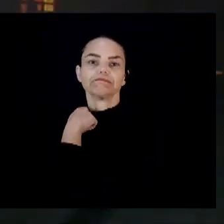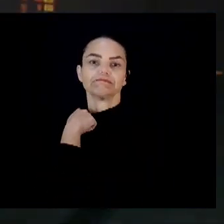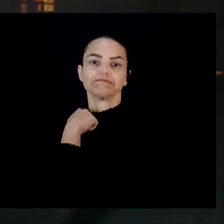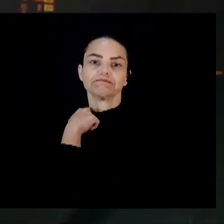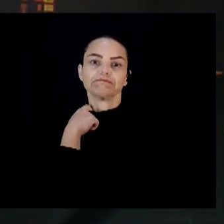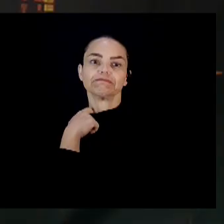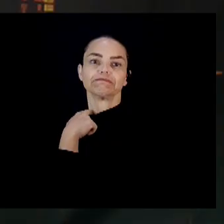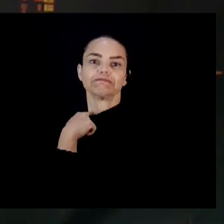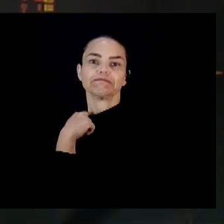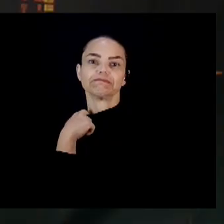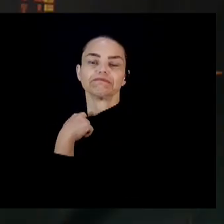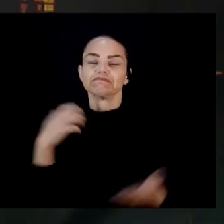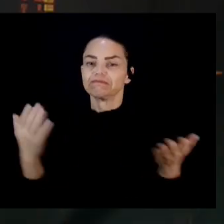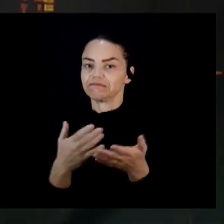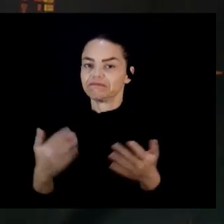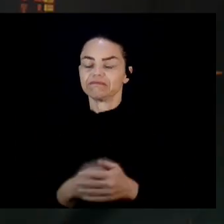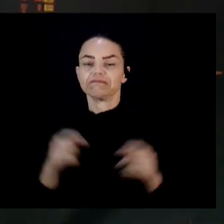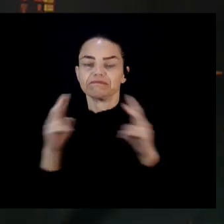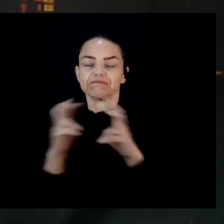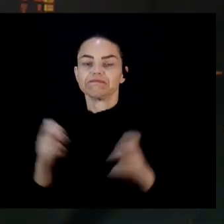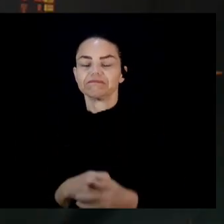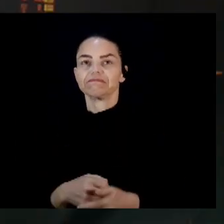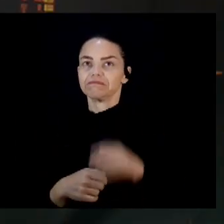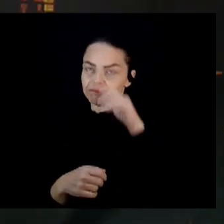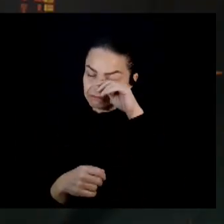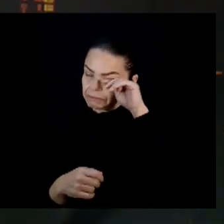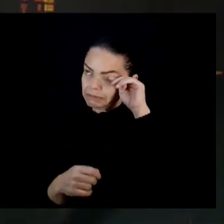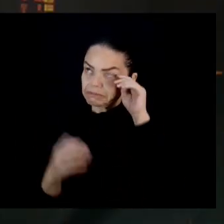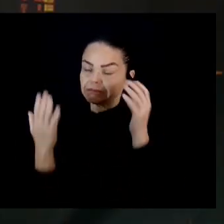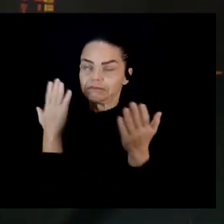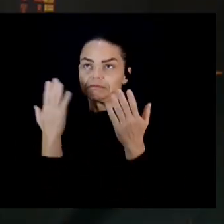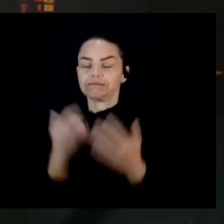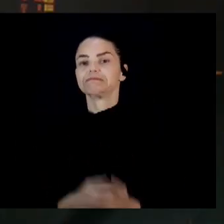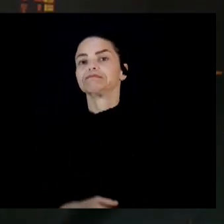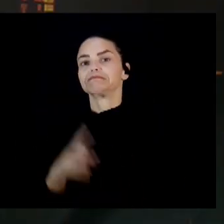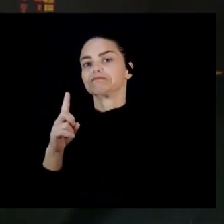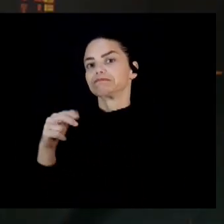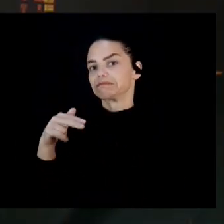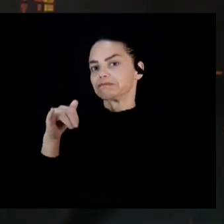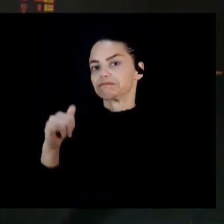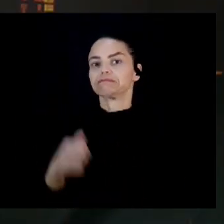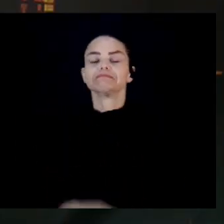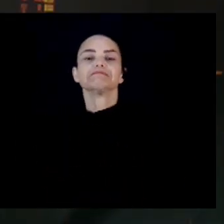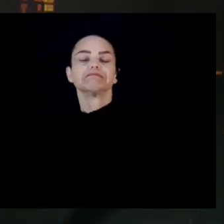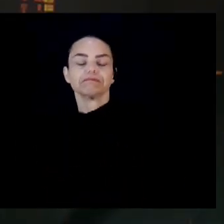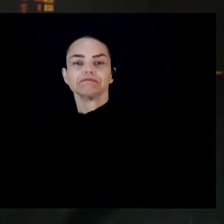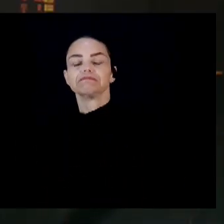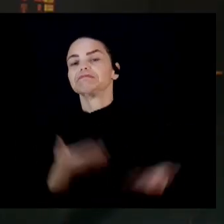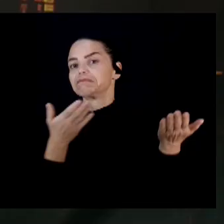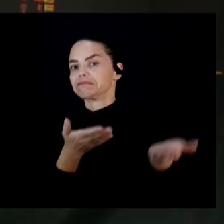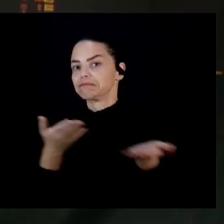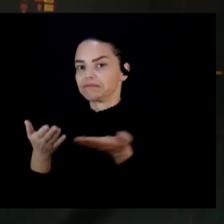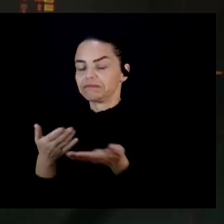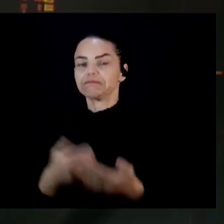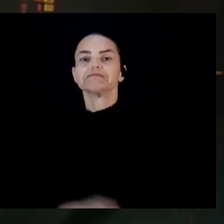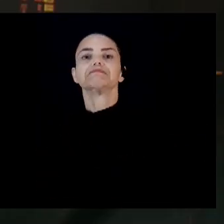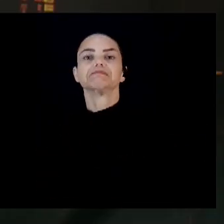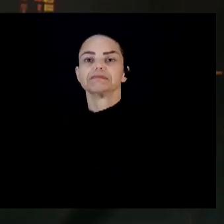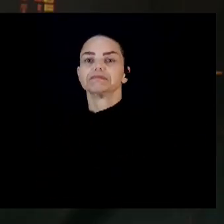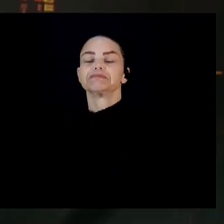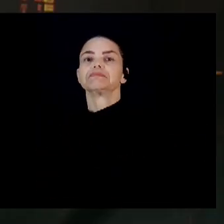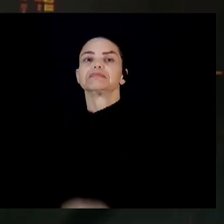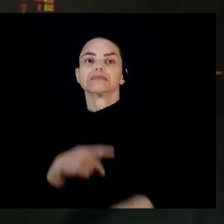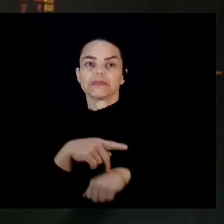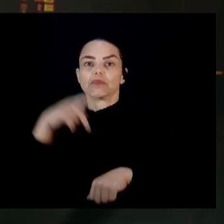para falar do nosso tema, nós estamos com a psicóloga Dani Dalcin Benedetti. Seja bem-vinda. Ela que é pós-graduada